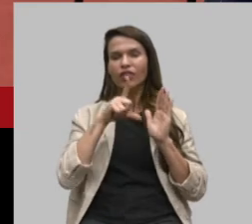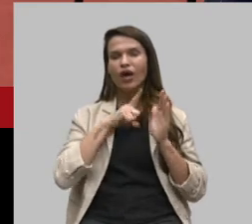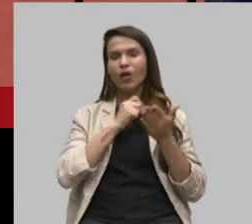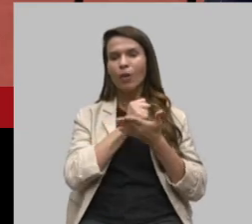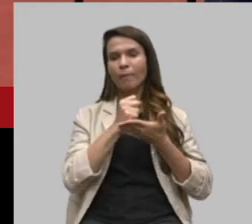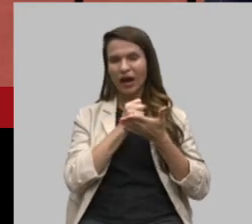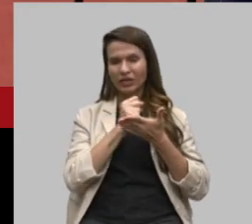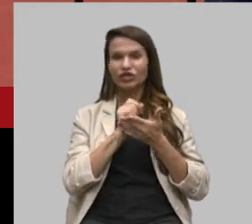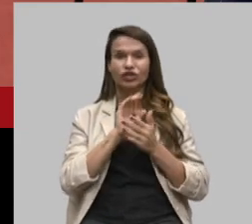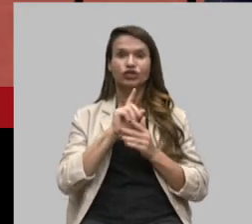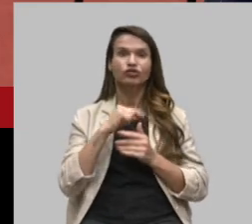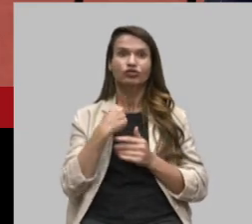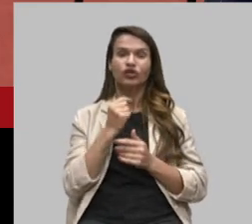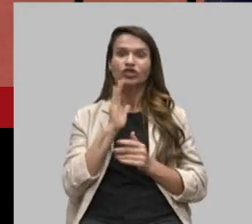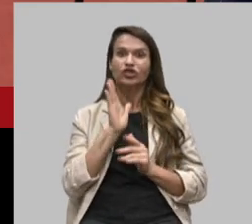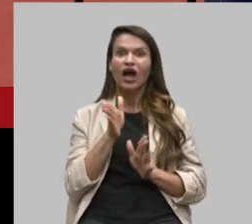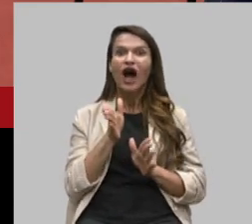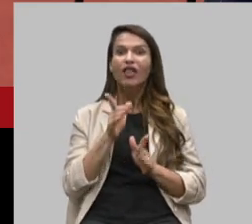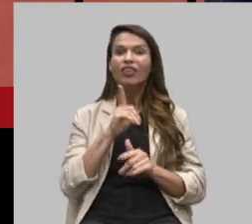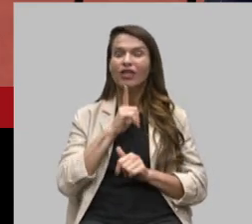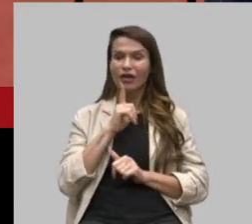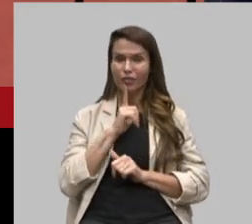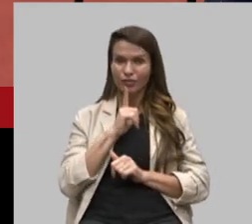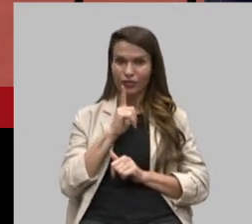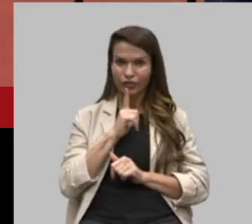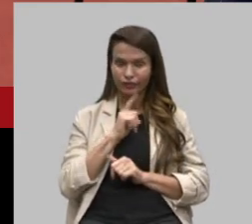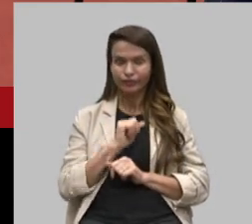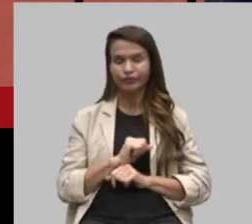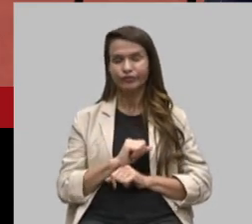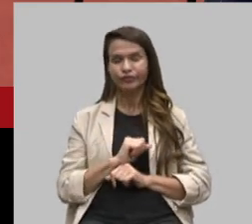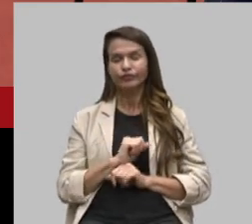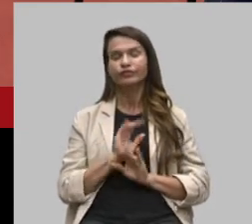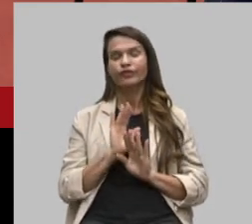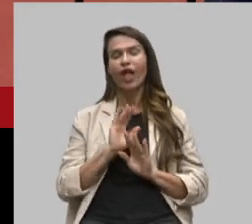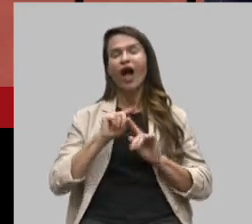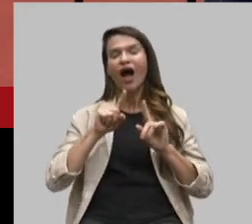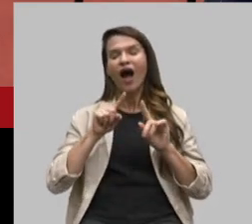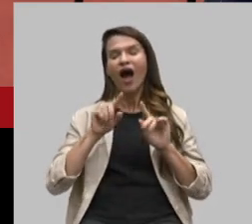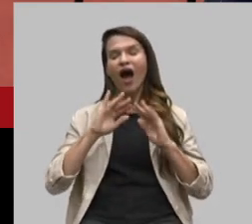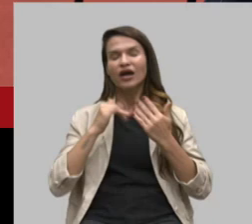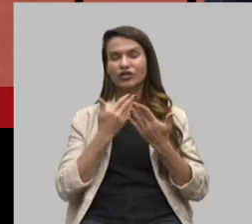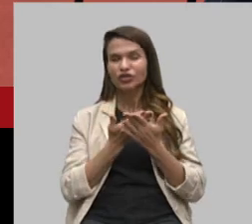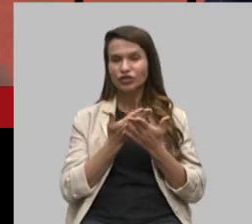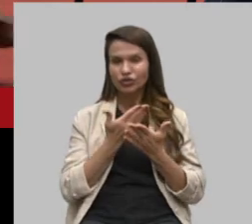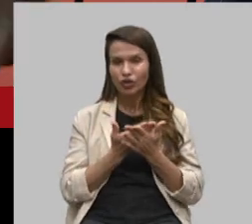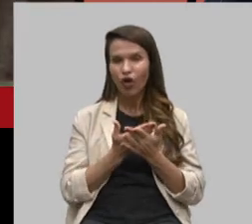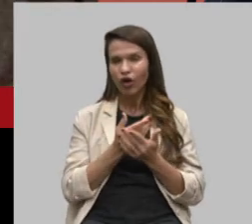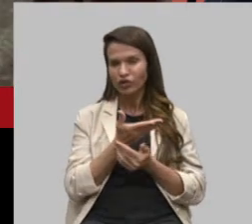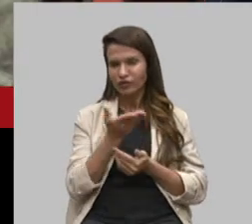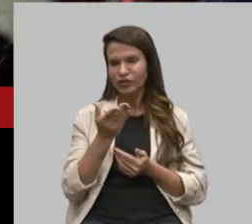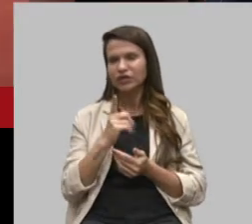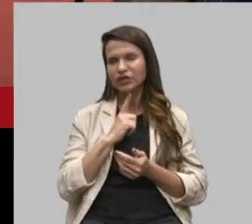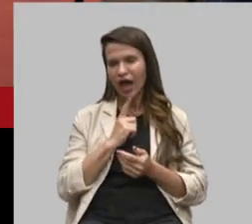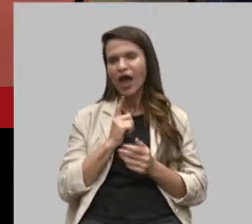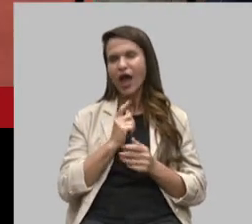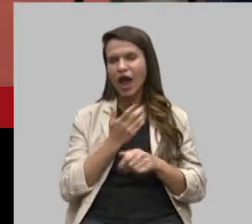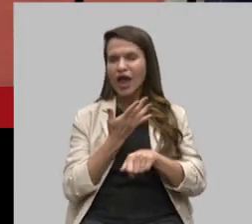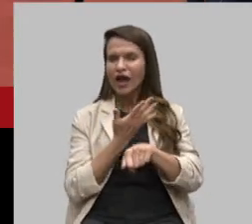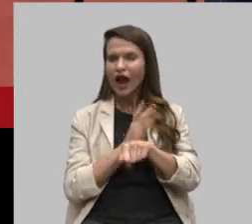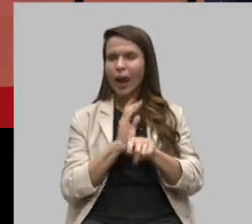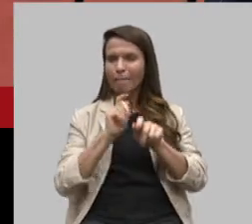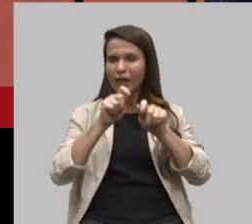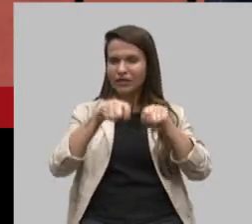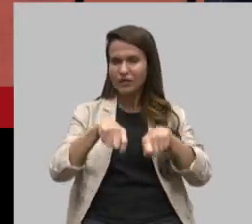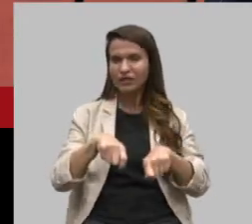temos a escola de vocês tem capacitação para suportar